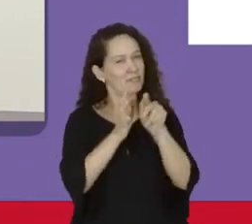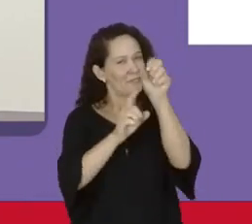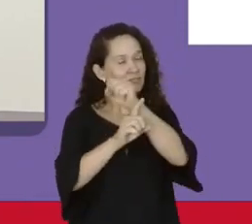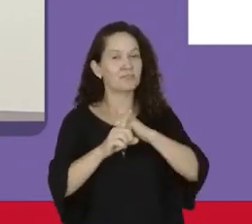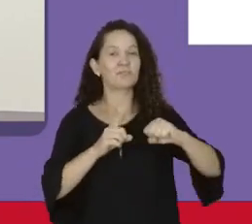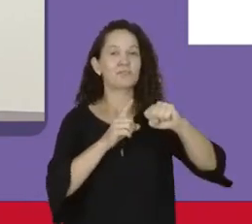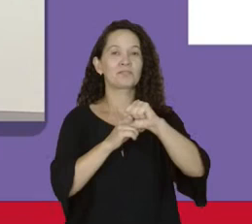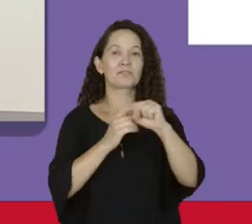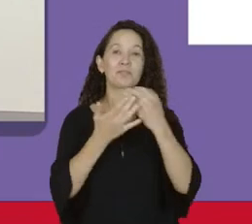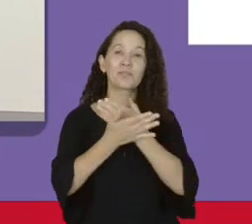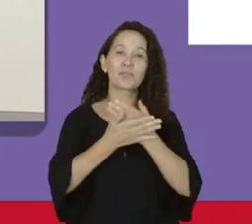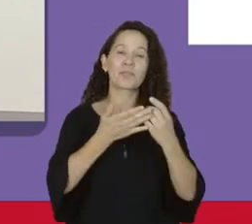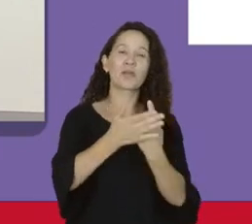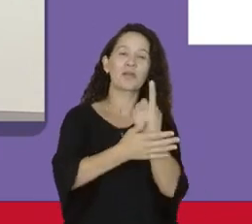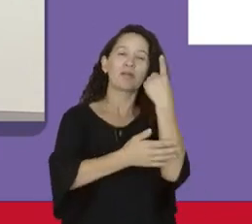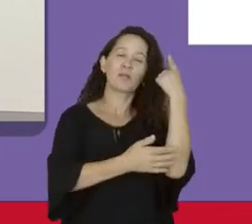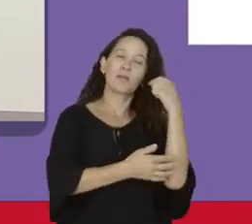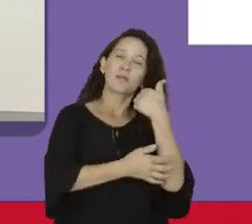social desde